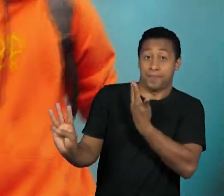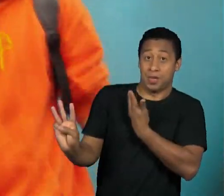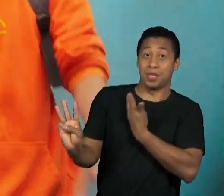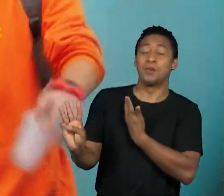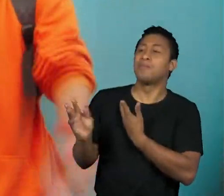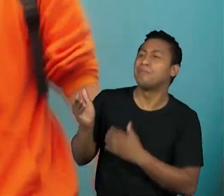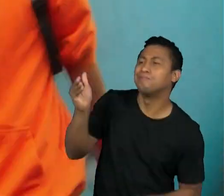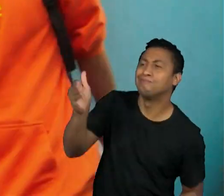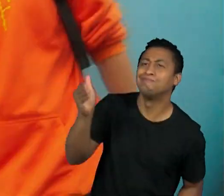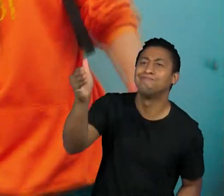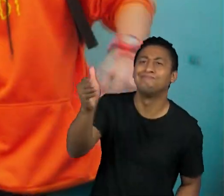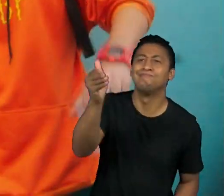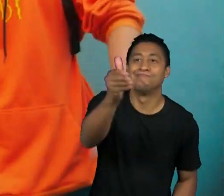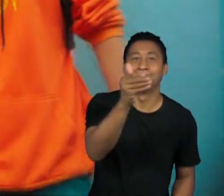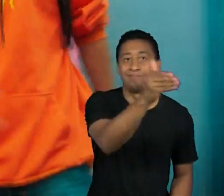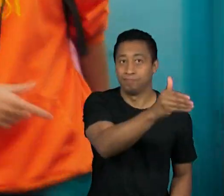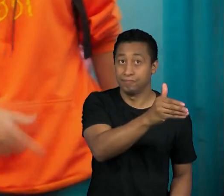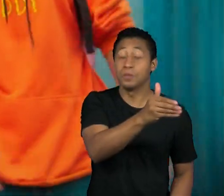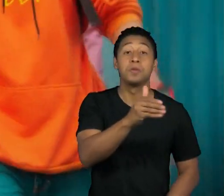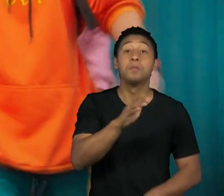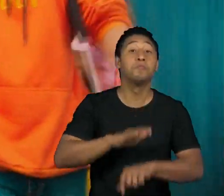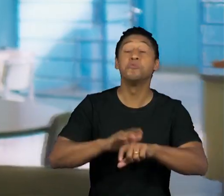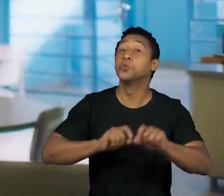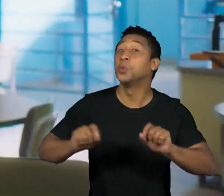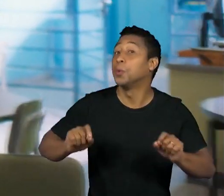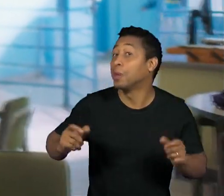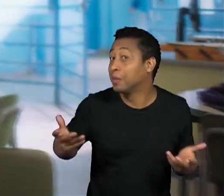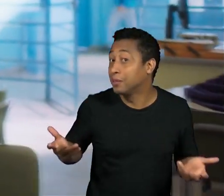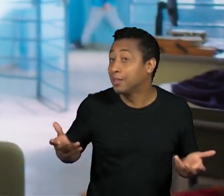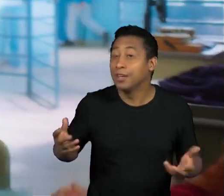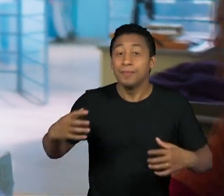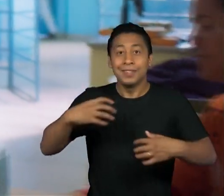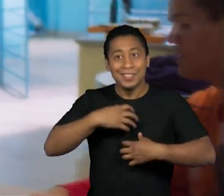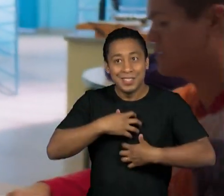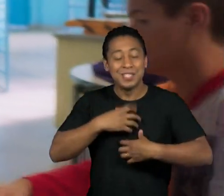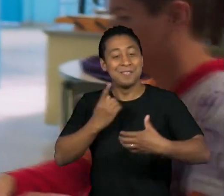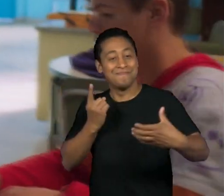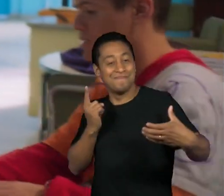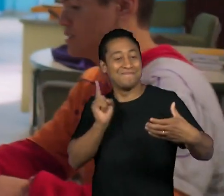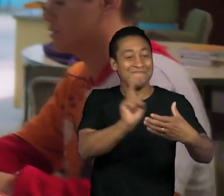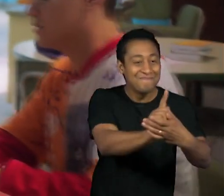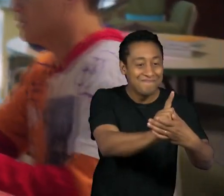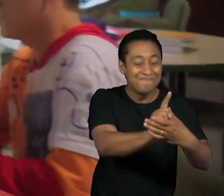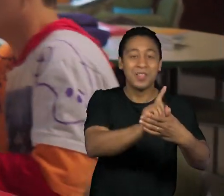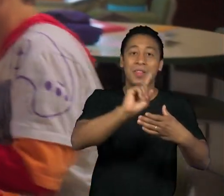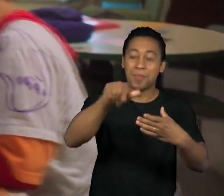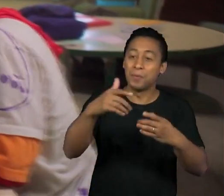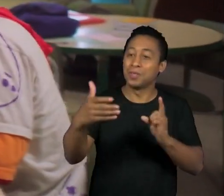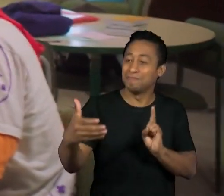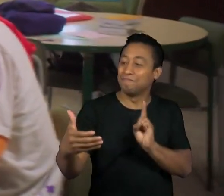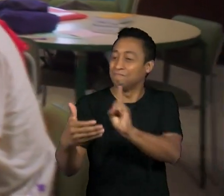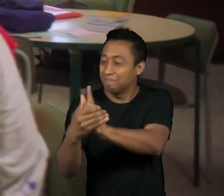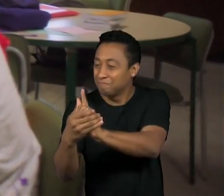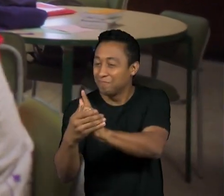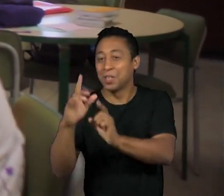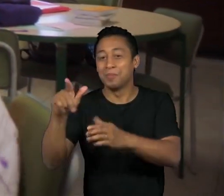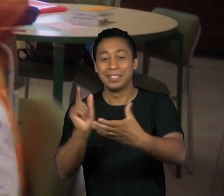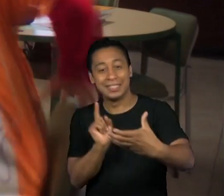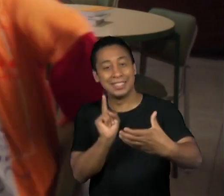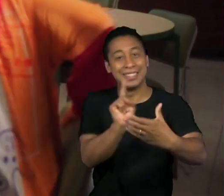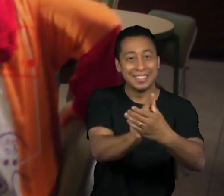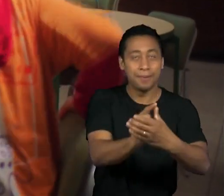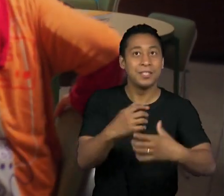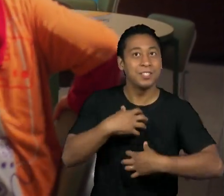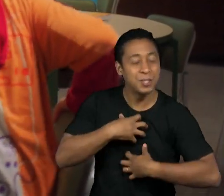diversos para se sentirem pertencendo àquele grupo, se sentirem acolhidos por aquele grupo, se